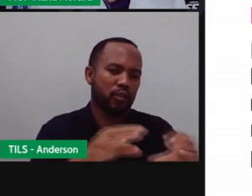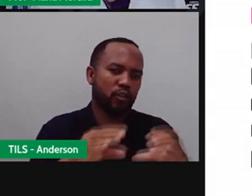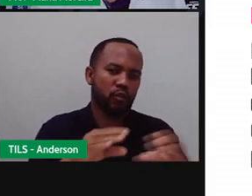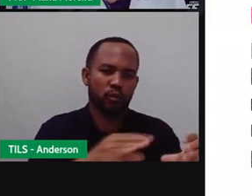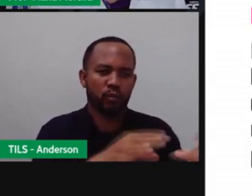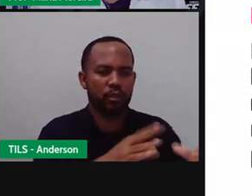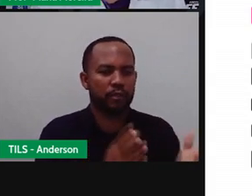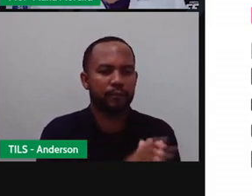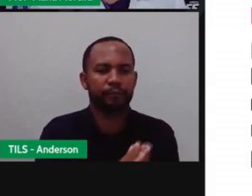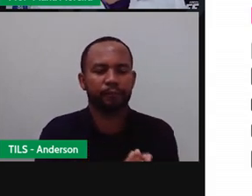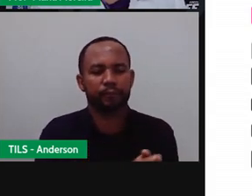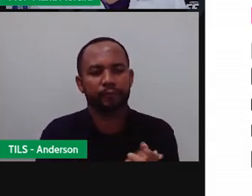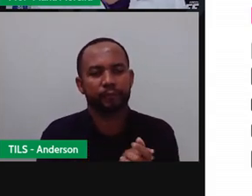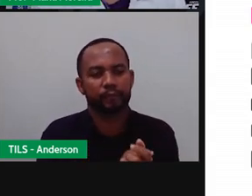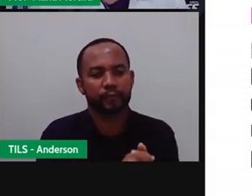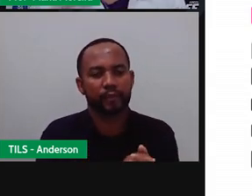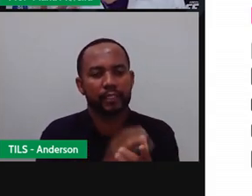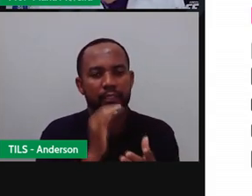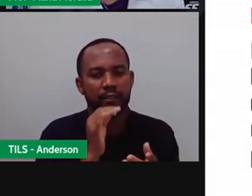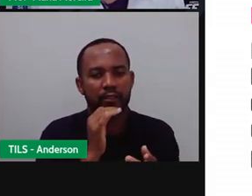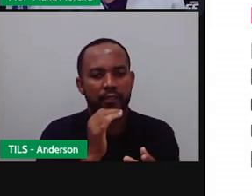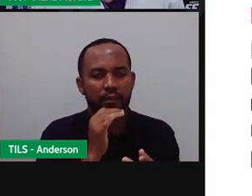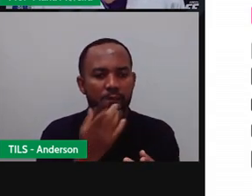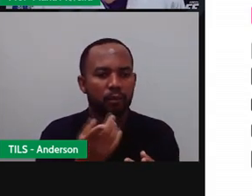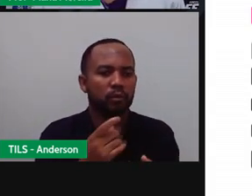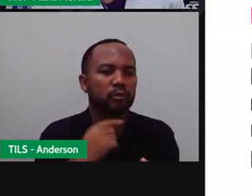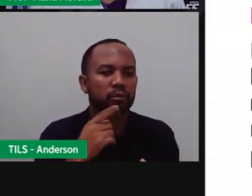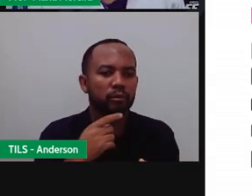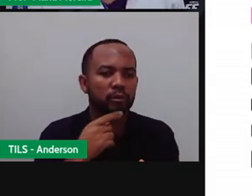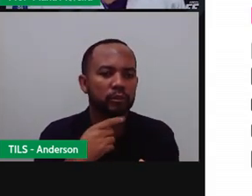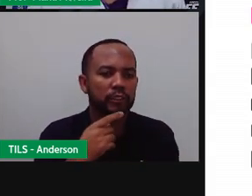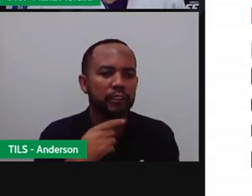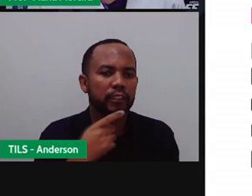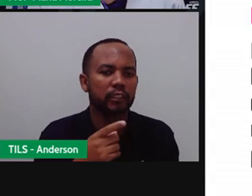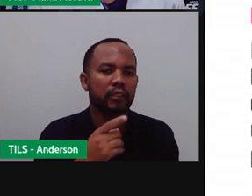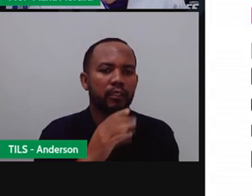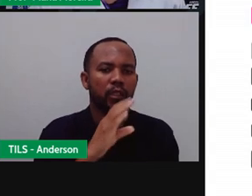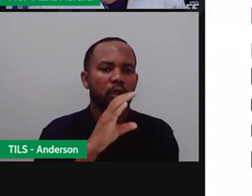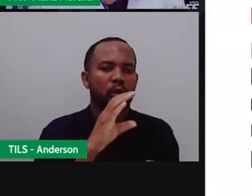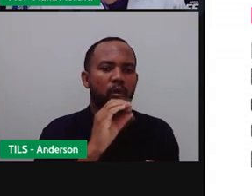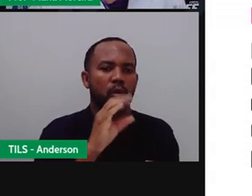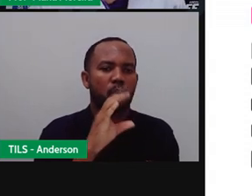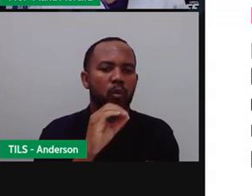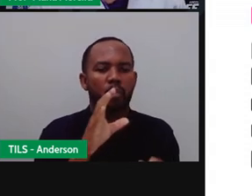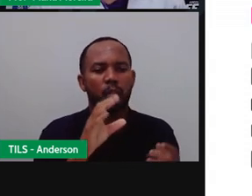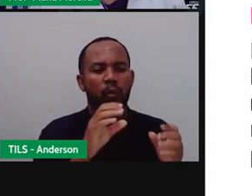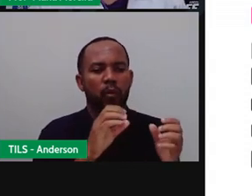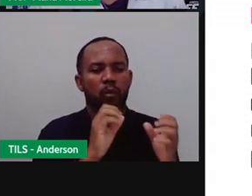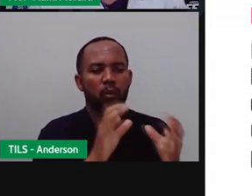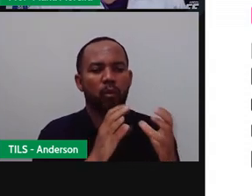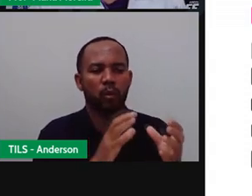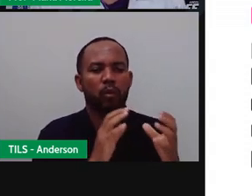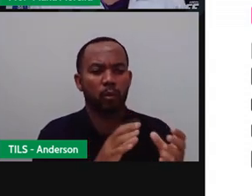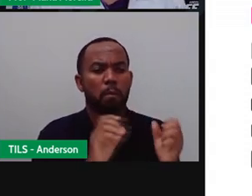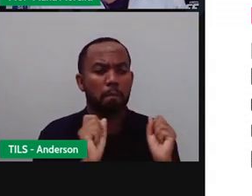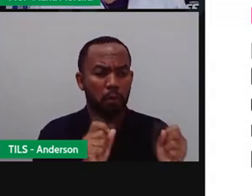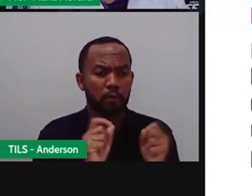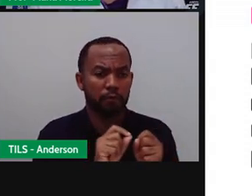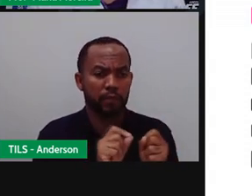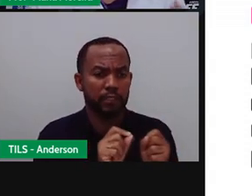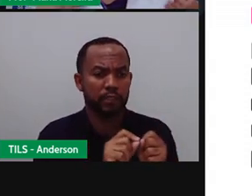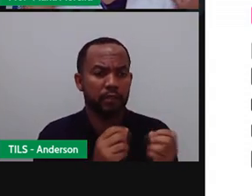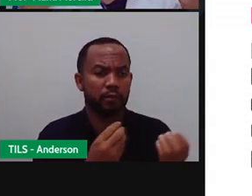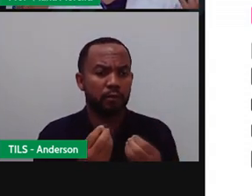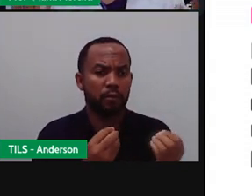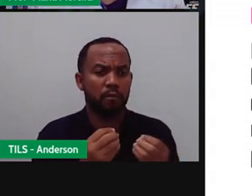ralado, sobre um pouquinho. Para não conseguir 500 gramas de coco ralado, conseguir menos. Posso fazer? Pode. Você